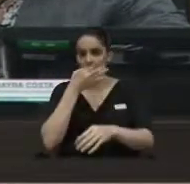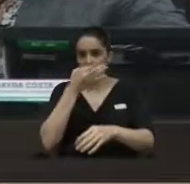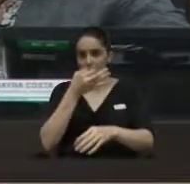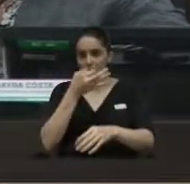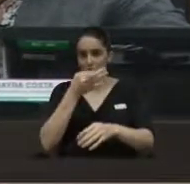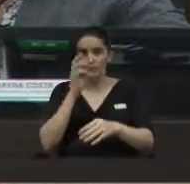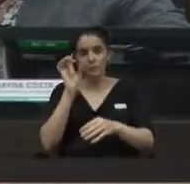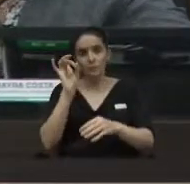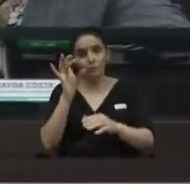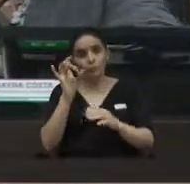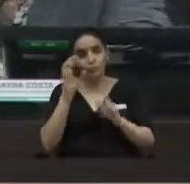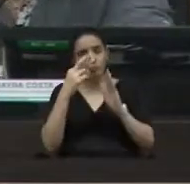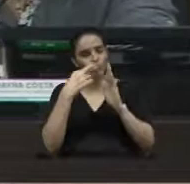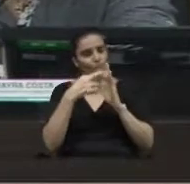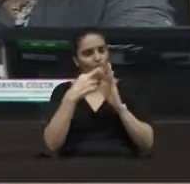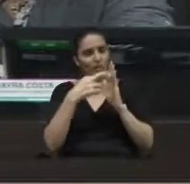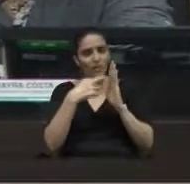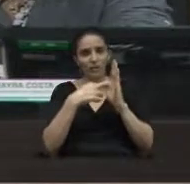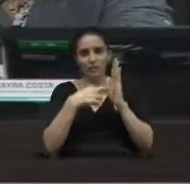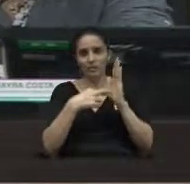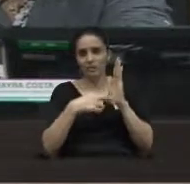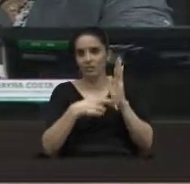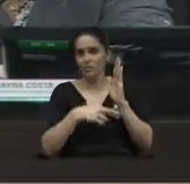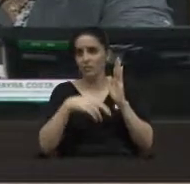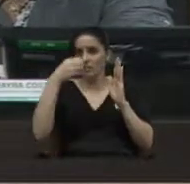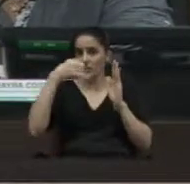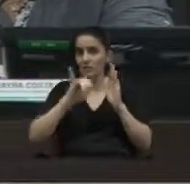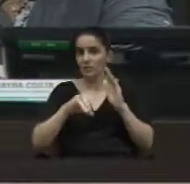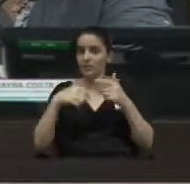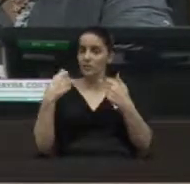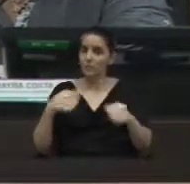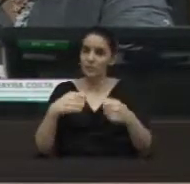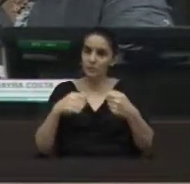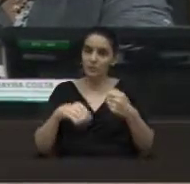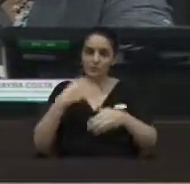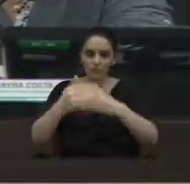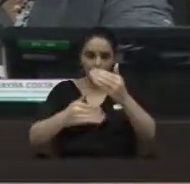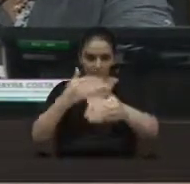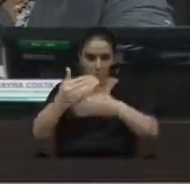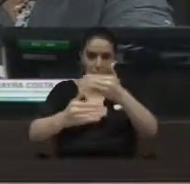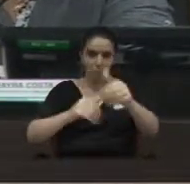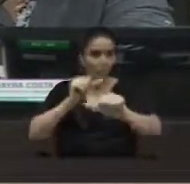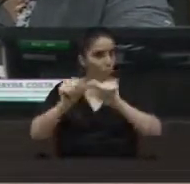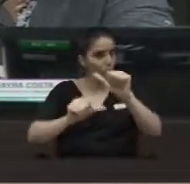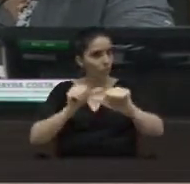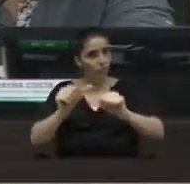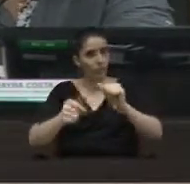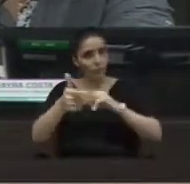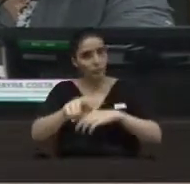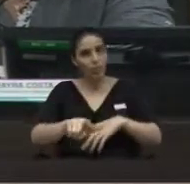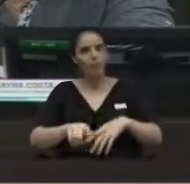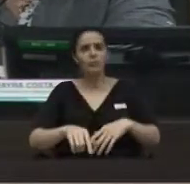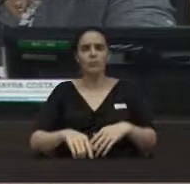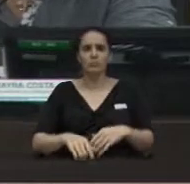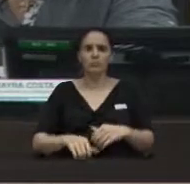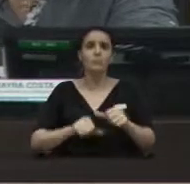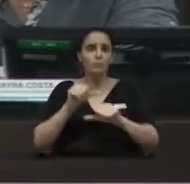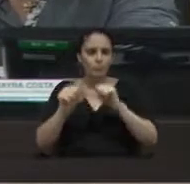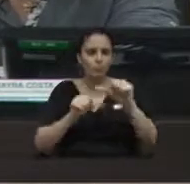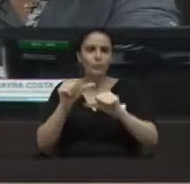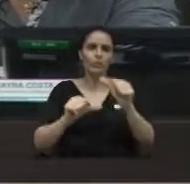básica. Se for necessário ao longo do tempo fazer alterações, nós faremos. Isso aqui não